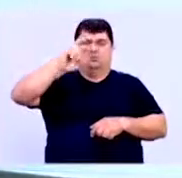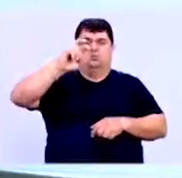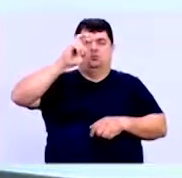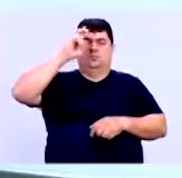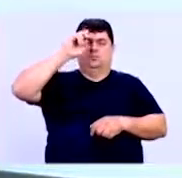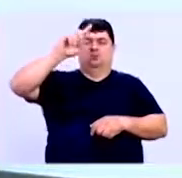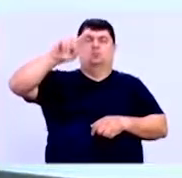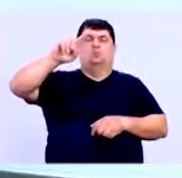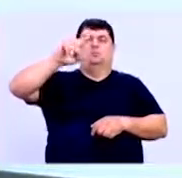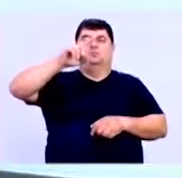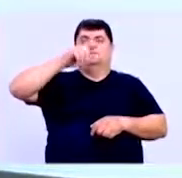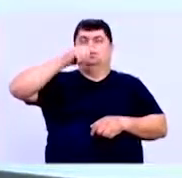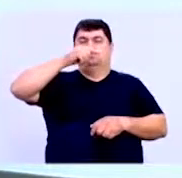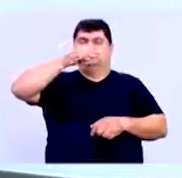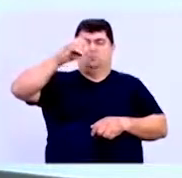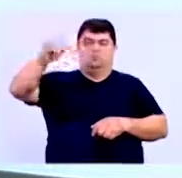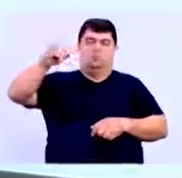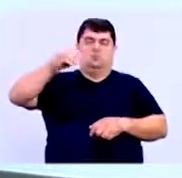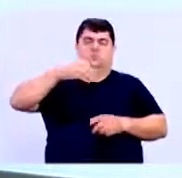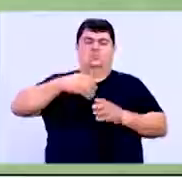os R$ 700.